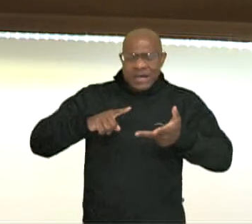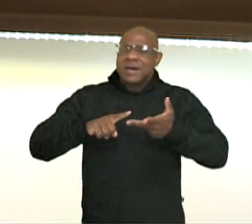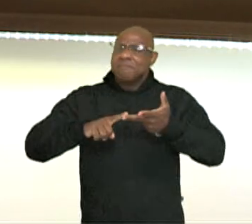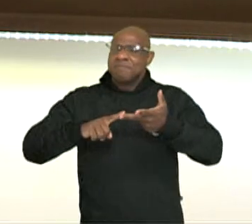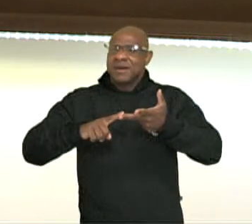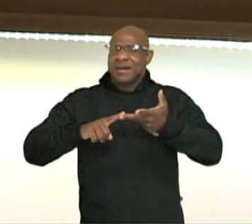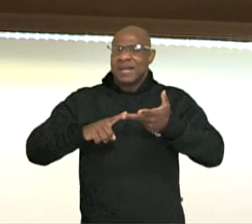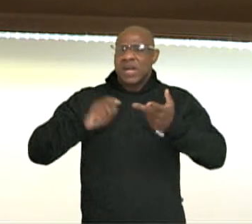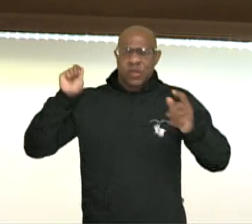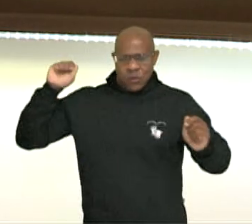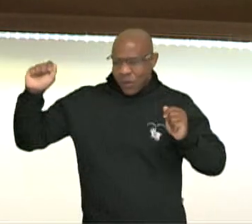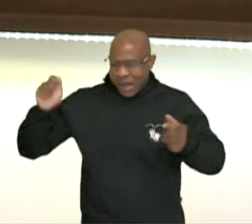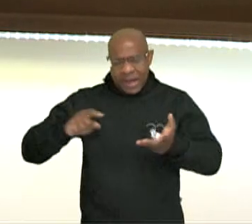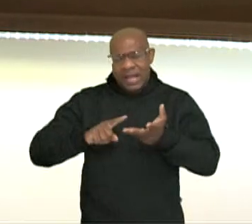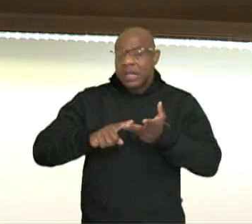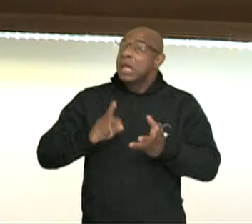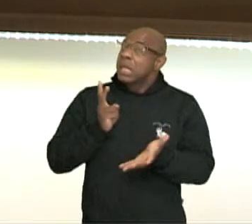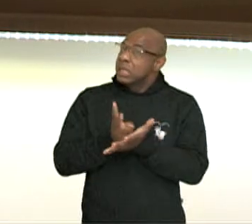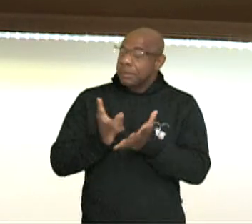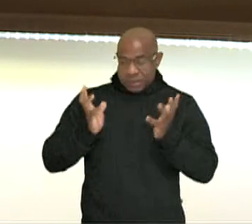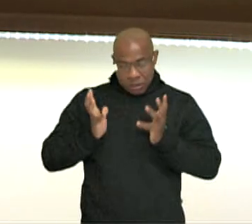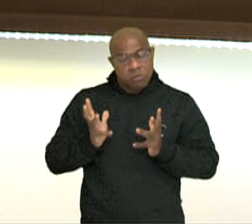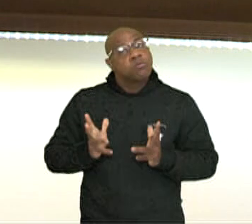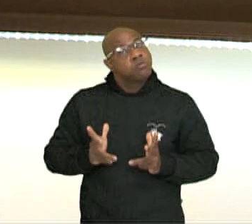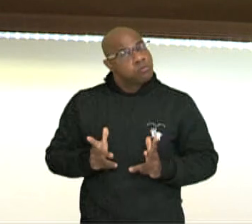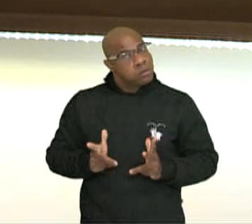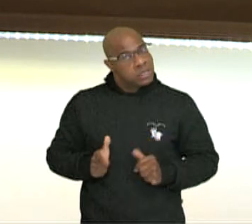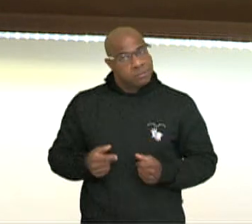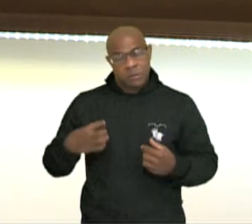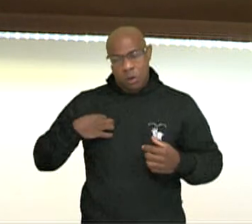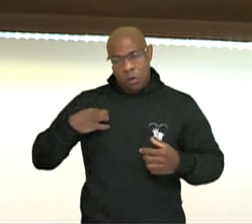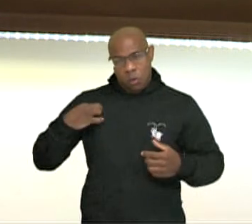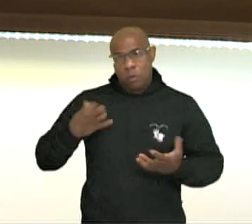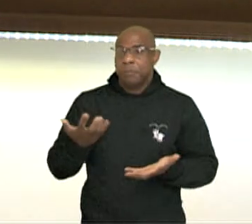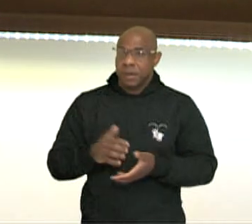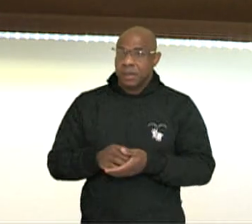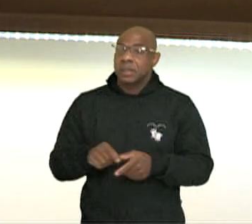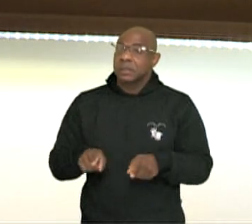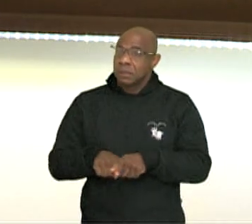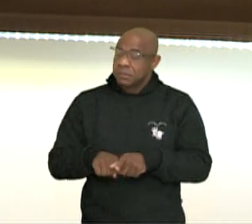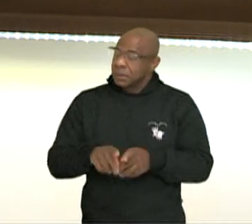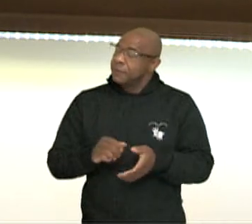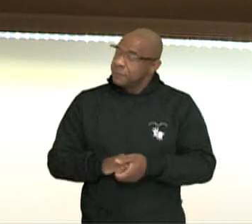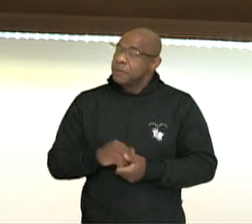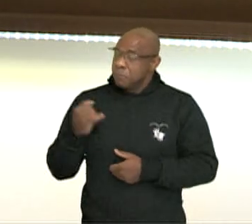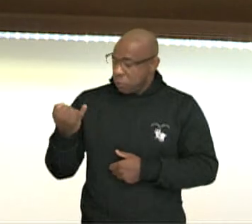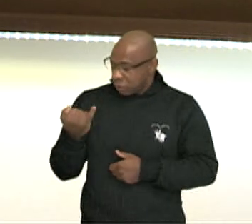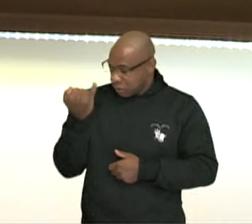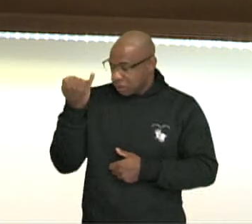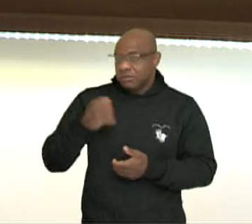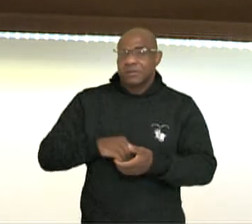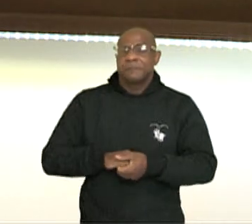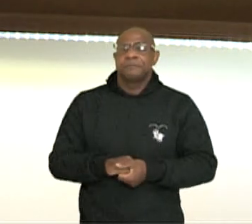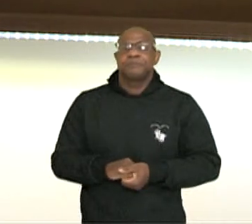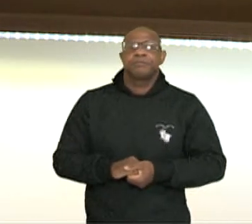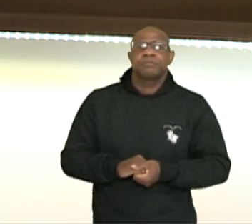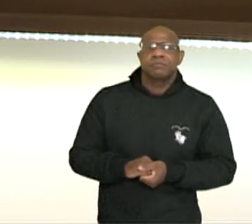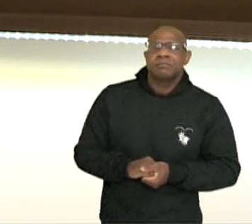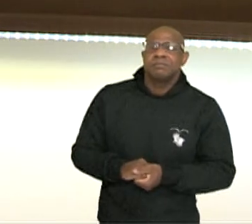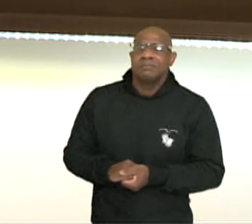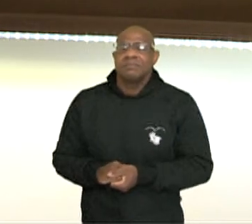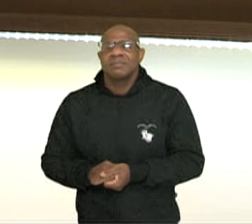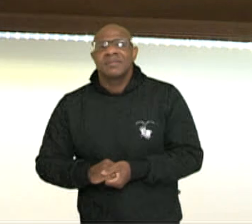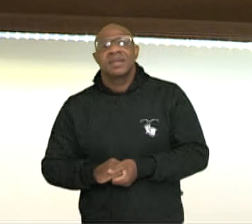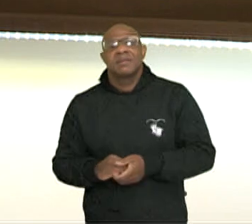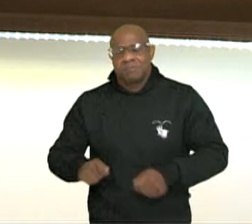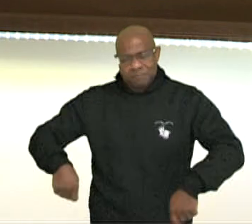roupas, mantermos a higiene das nossas roupas? Também as roupas de cama, aquelas roupas que colocamos ali na nossa cama, os lençóis,